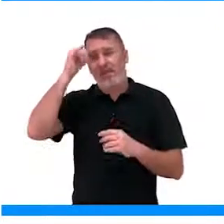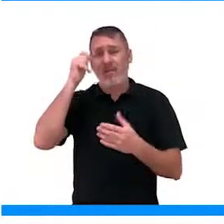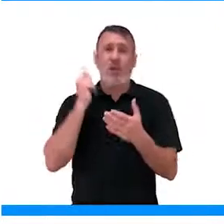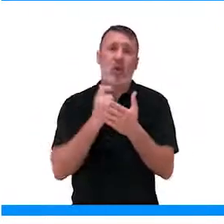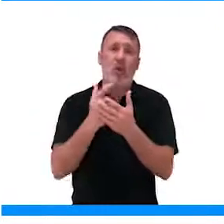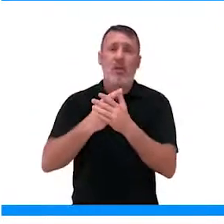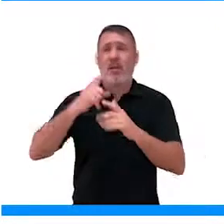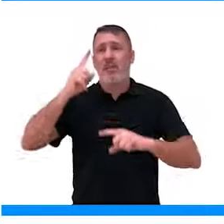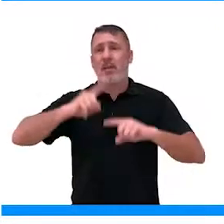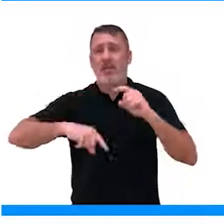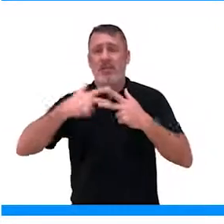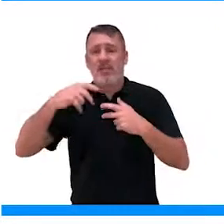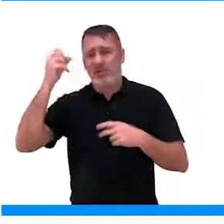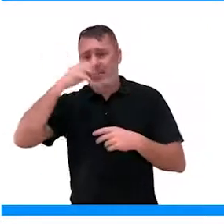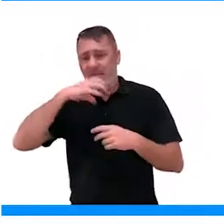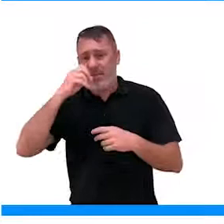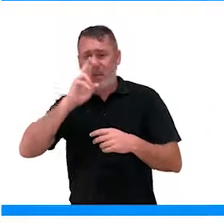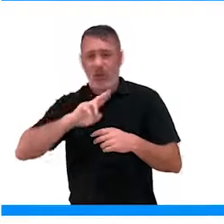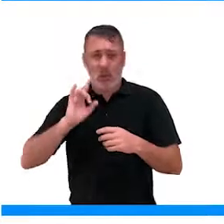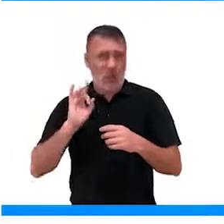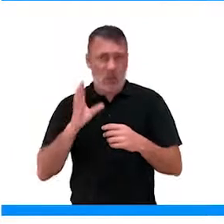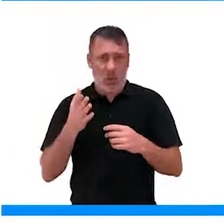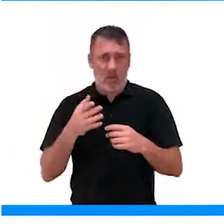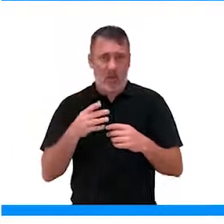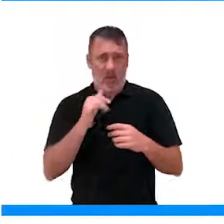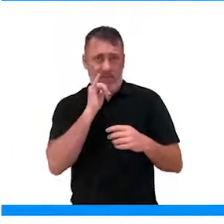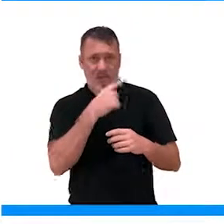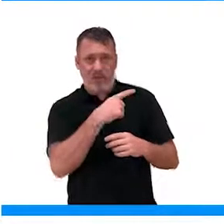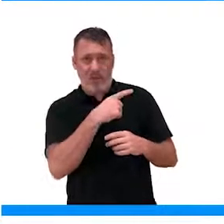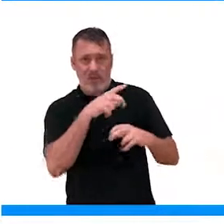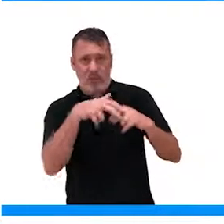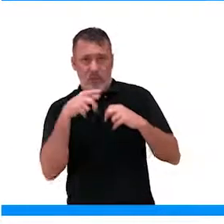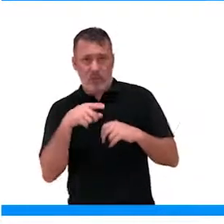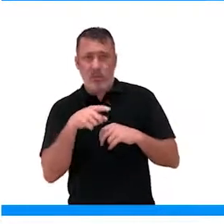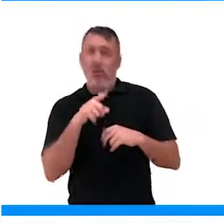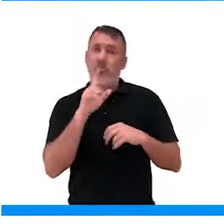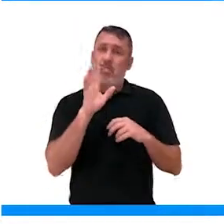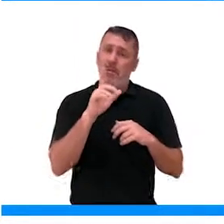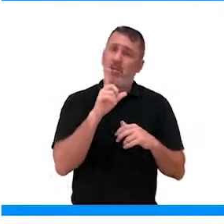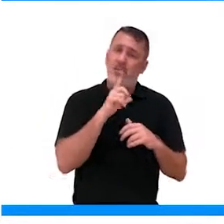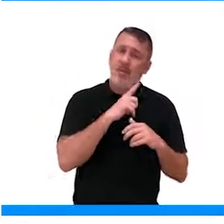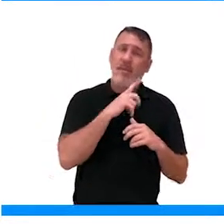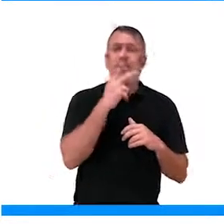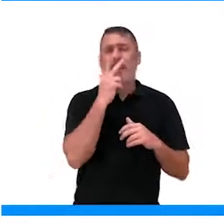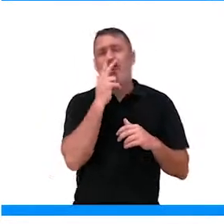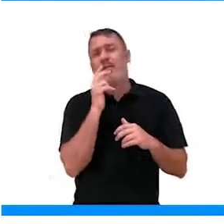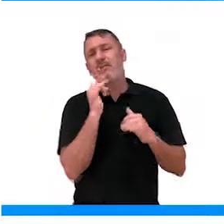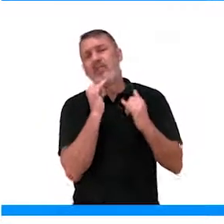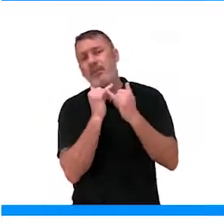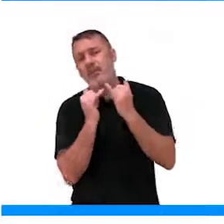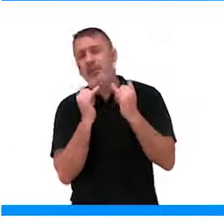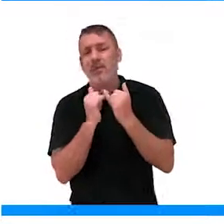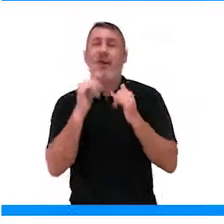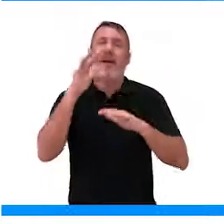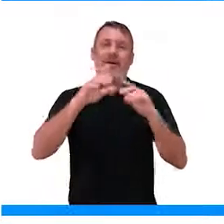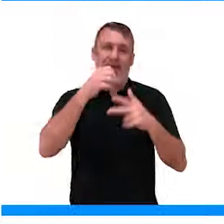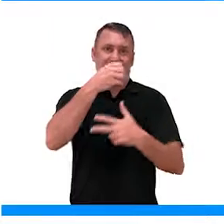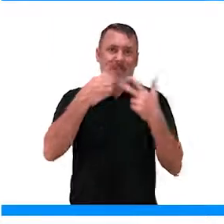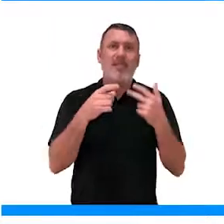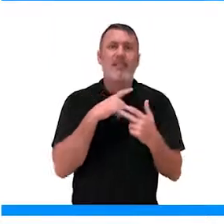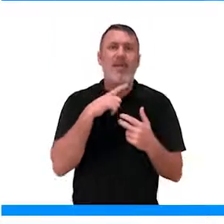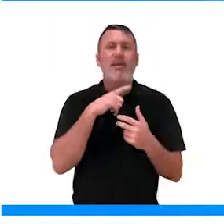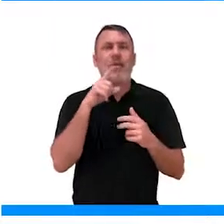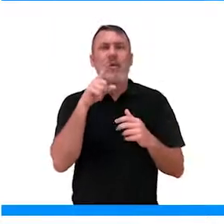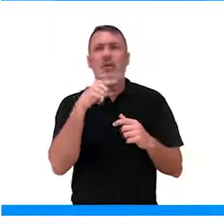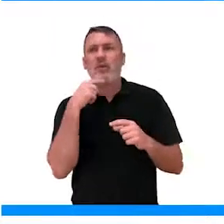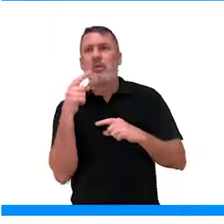de produtos reutilizáveis? A mensagem é essa, porque pode ser que tenha um pingo de verdade, né? Algumas questões